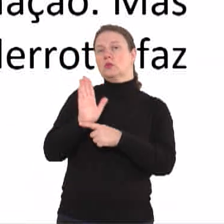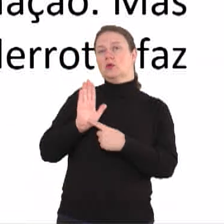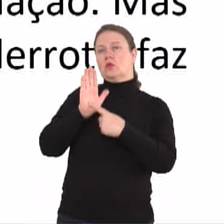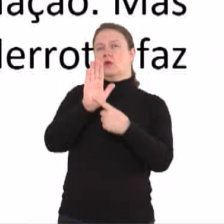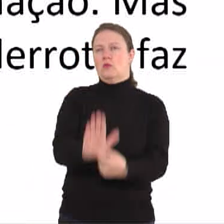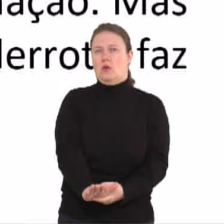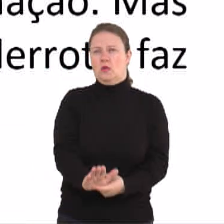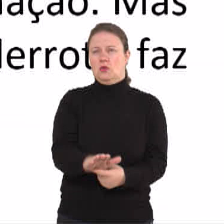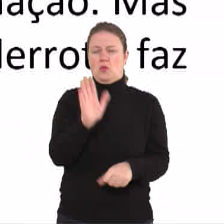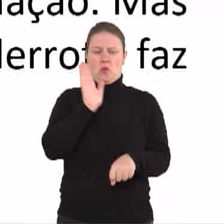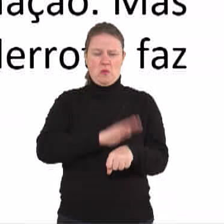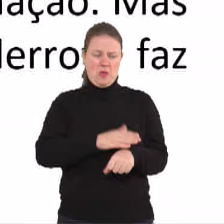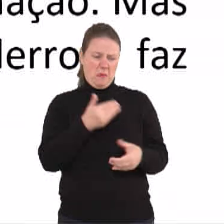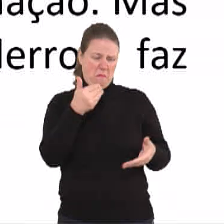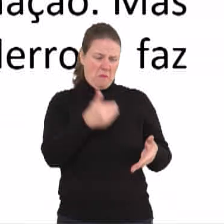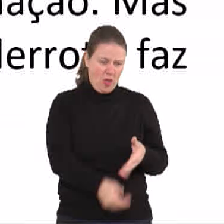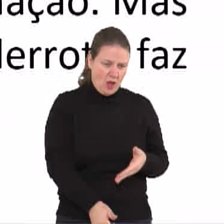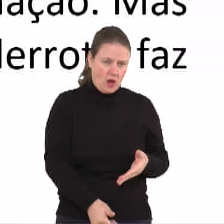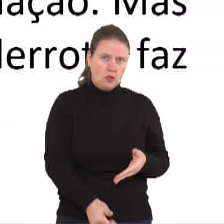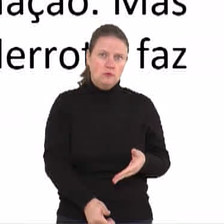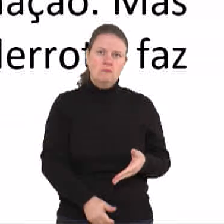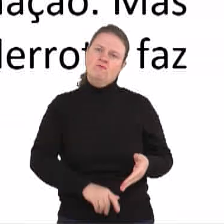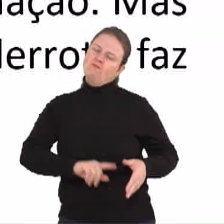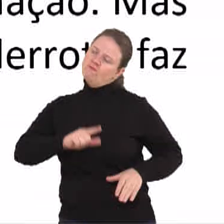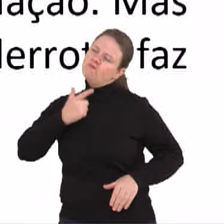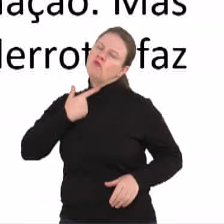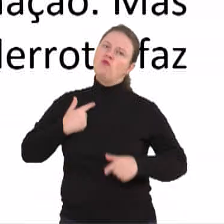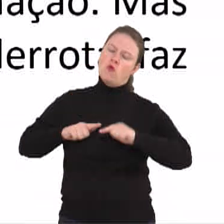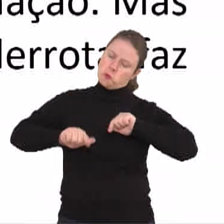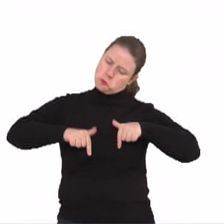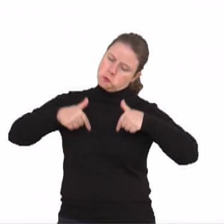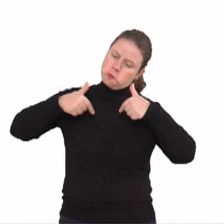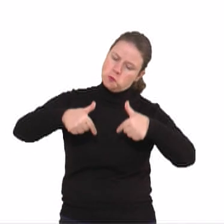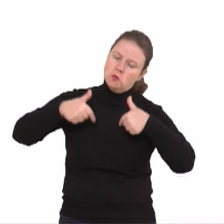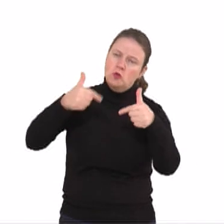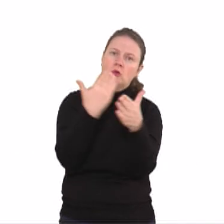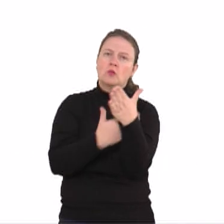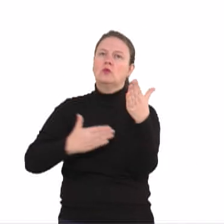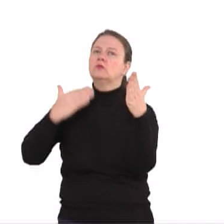faz com que elas tenham mais vontade de lutar.